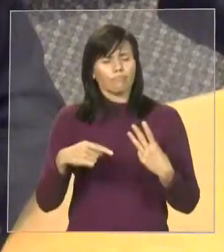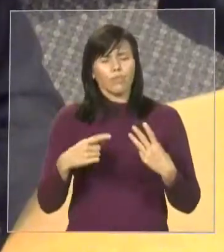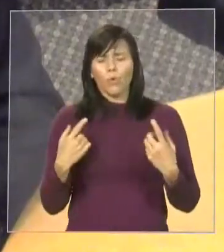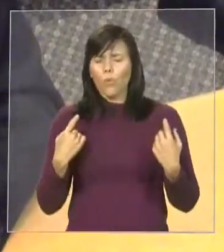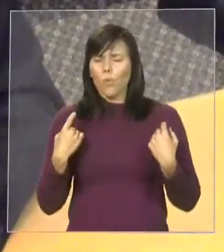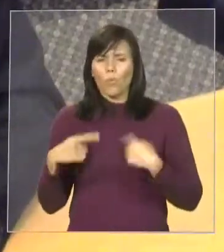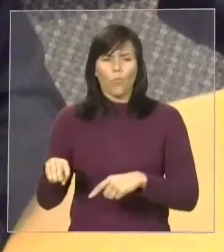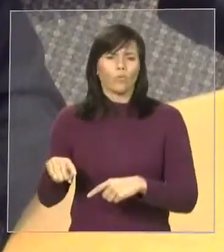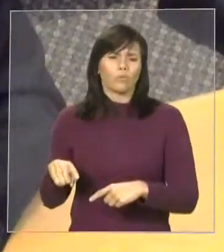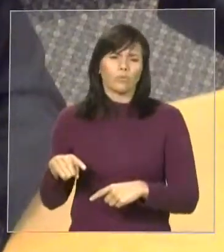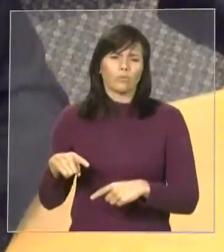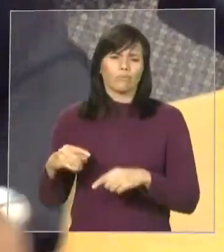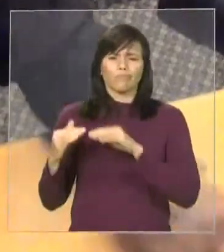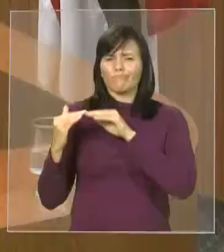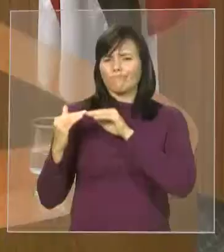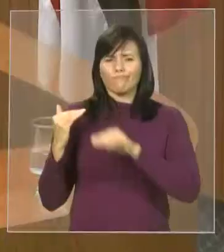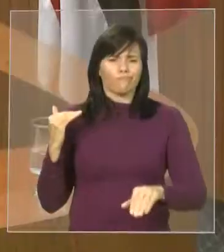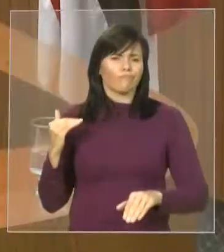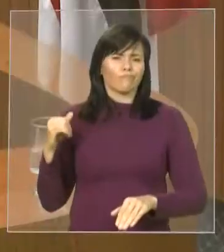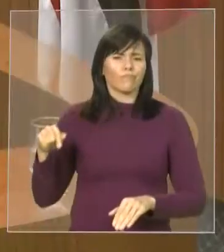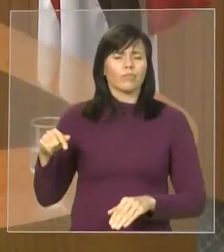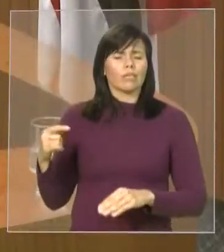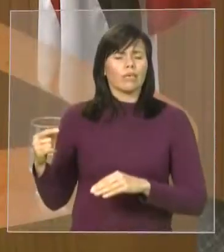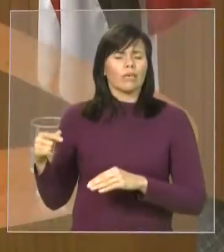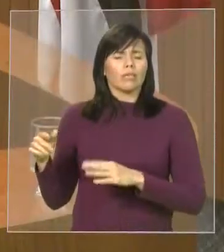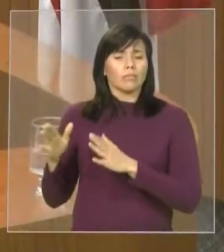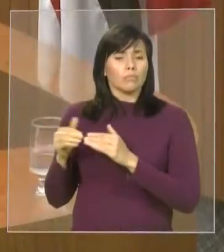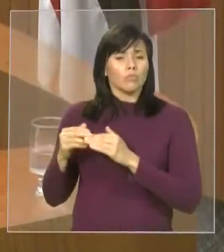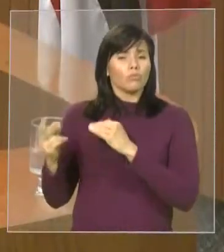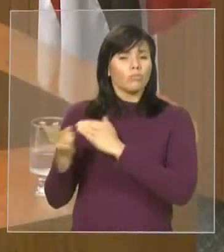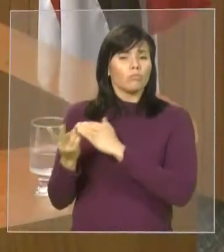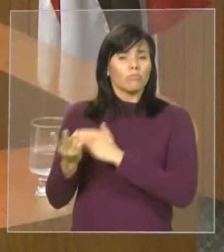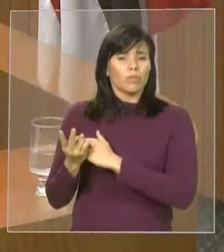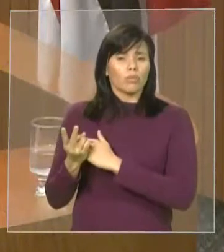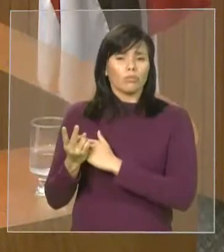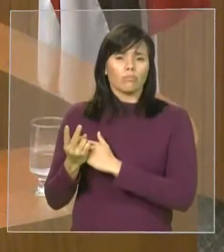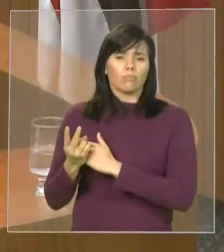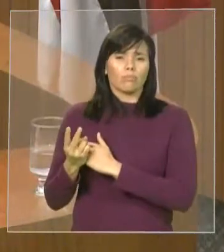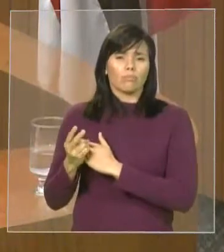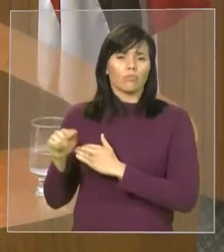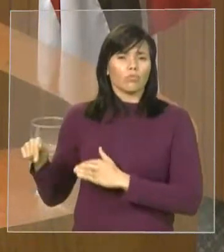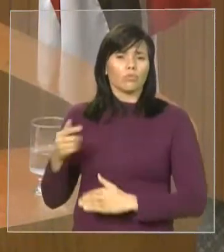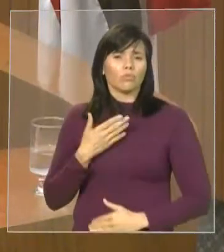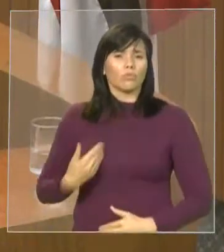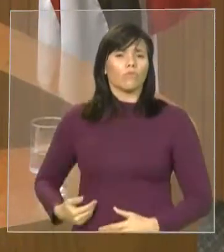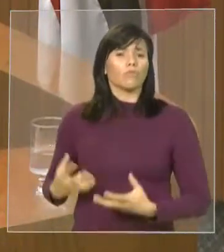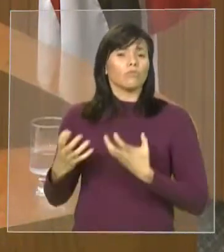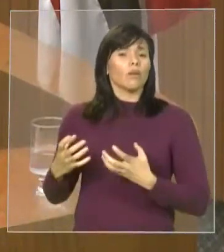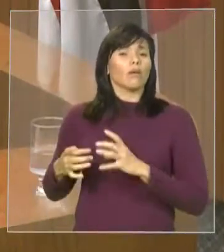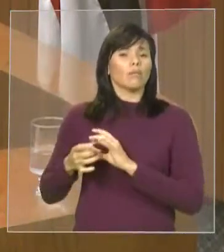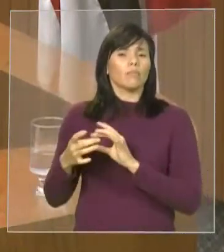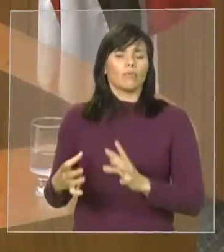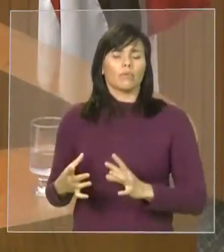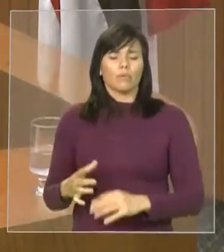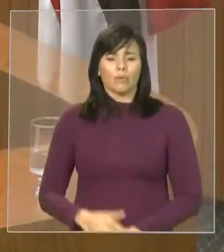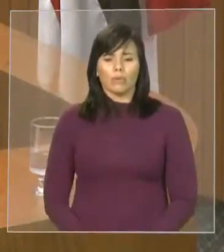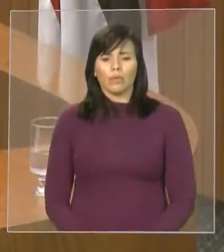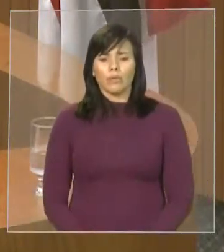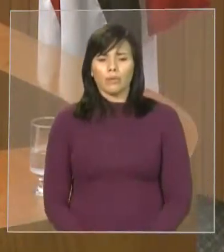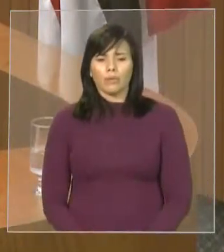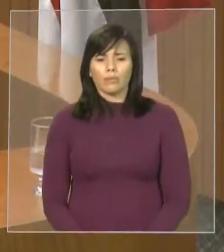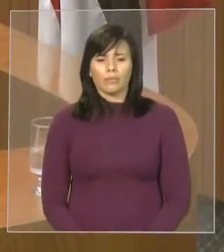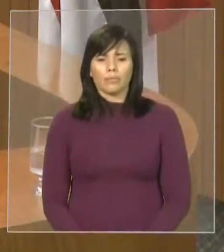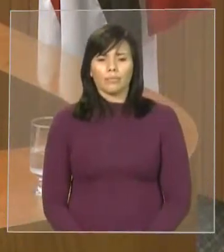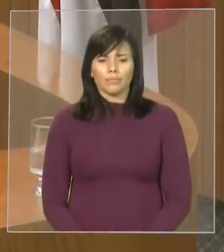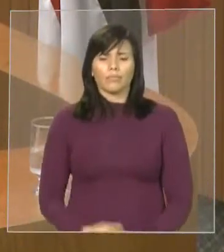Maranhão. Agradeço a parte do deputado Hélito do Curso. Deputado Eduardo Brade, por favor, conclua. Já concluo, senhor presidente. A única coisa que se